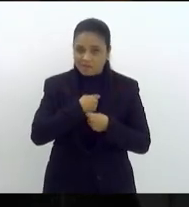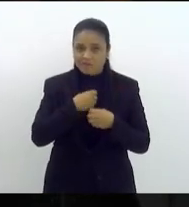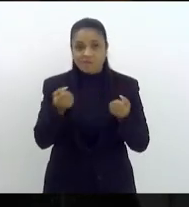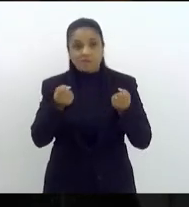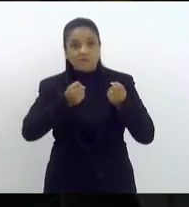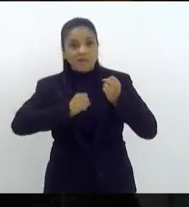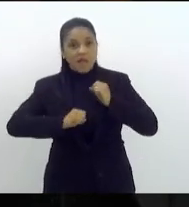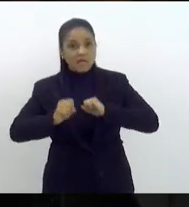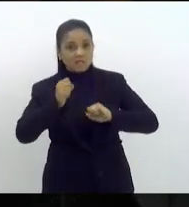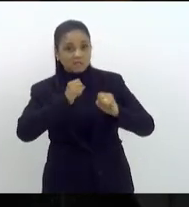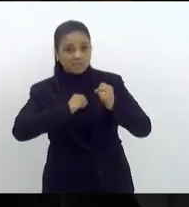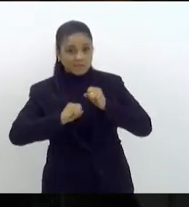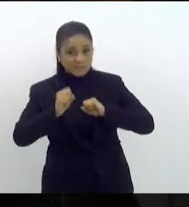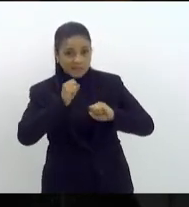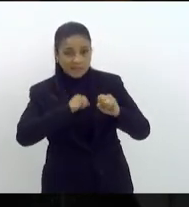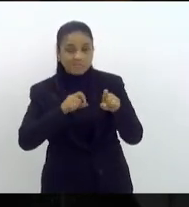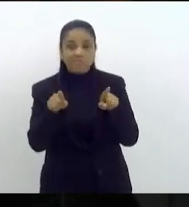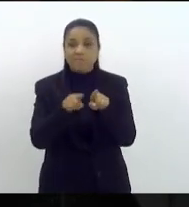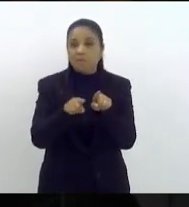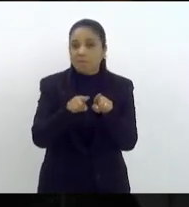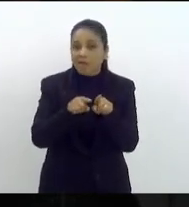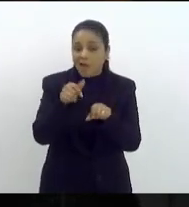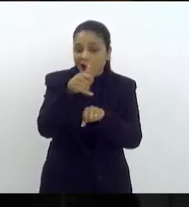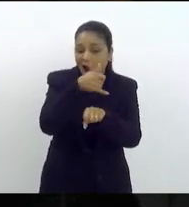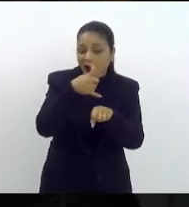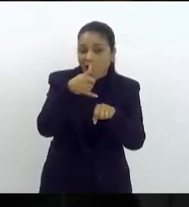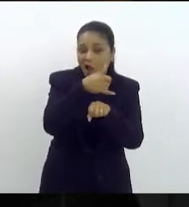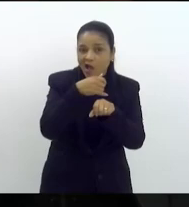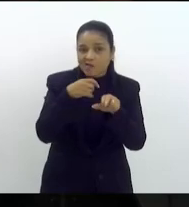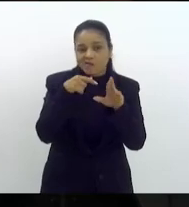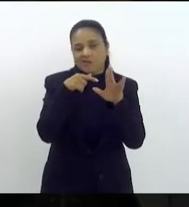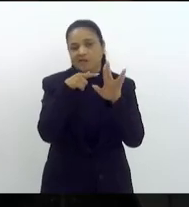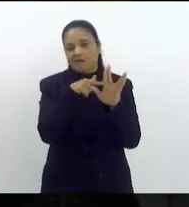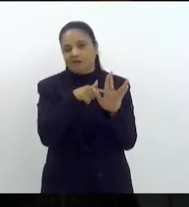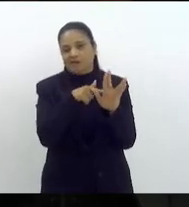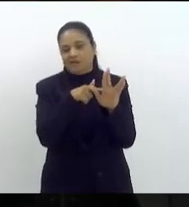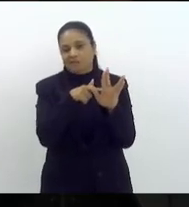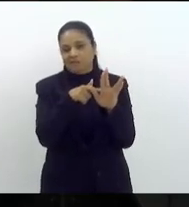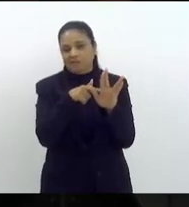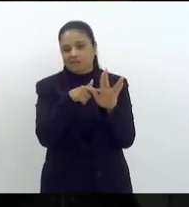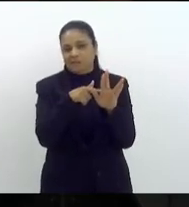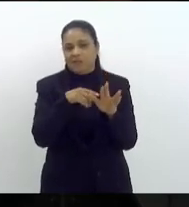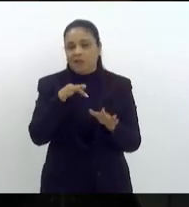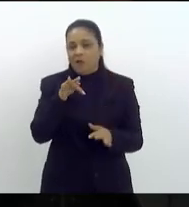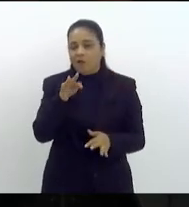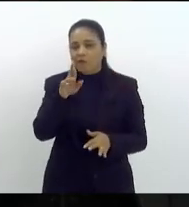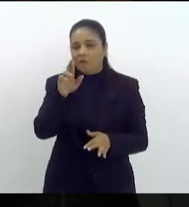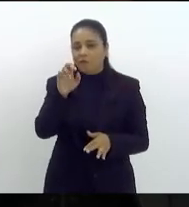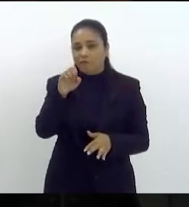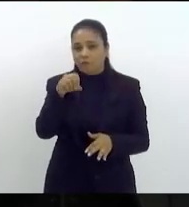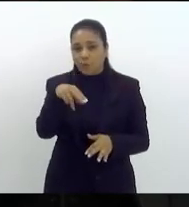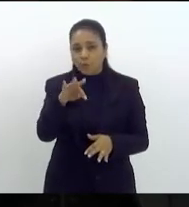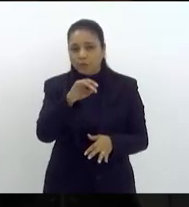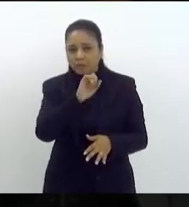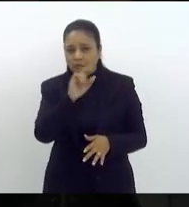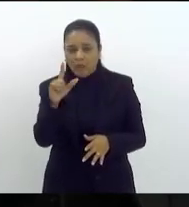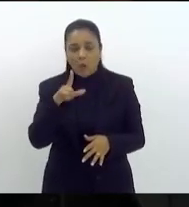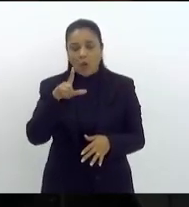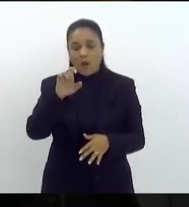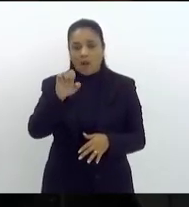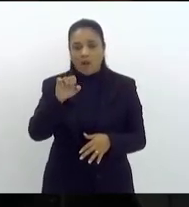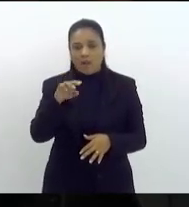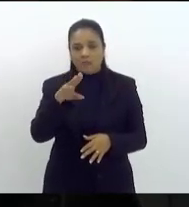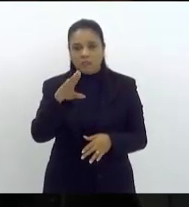óleo de cannabis agora se você toma frontal Lex Total qualquer